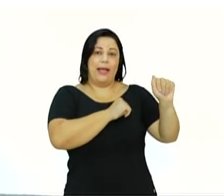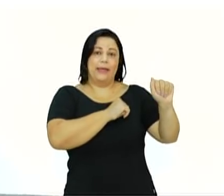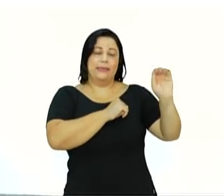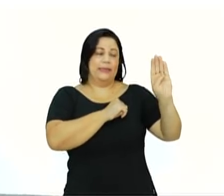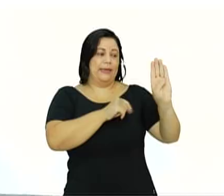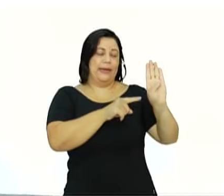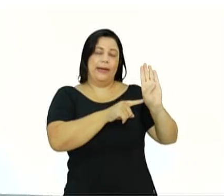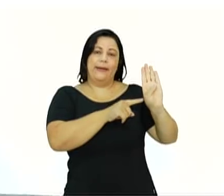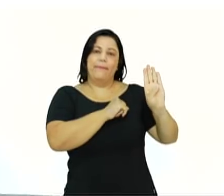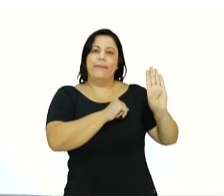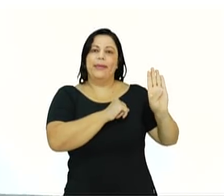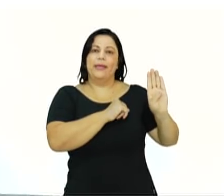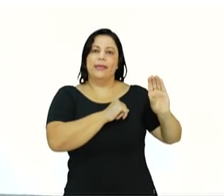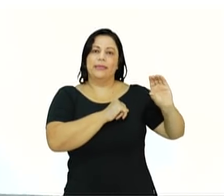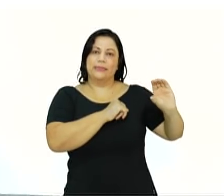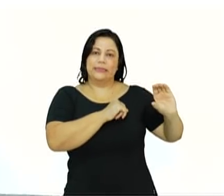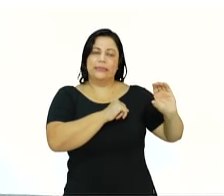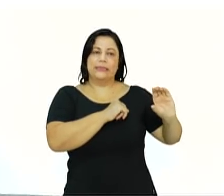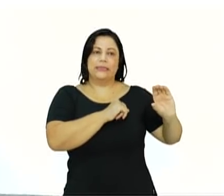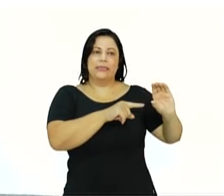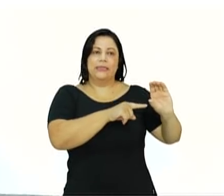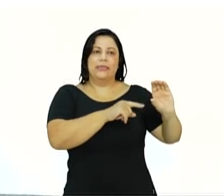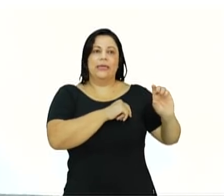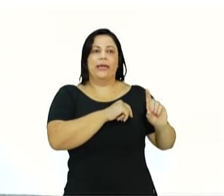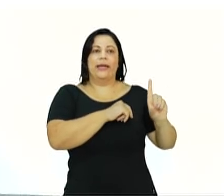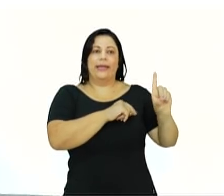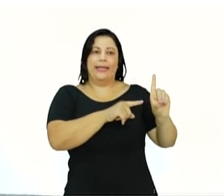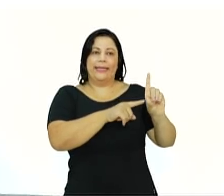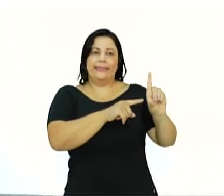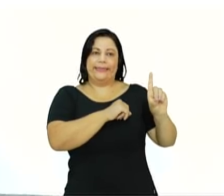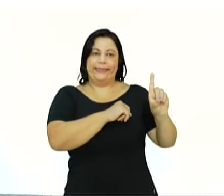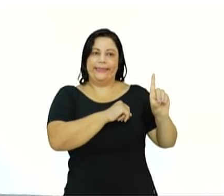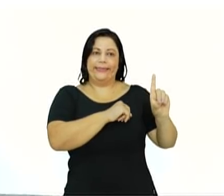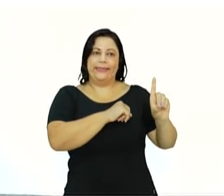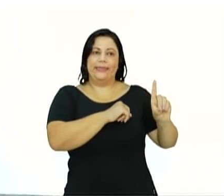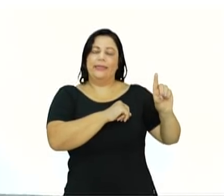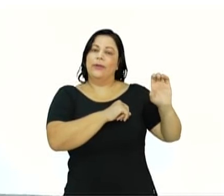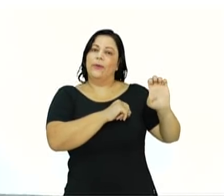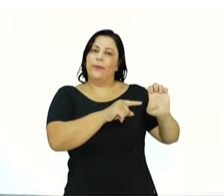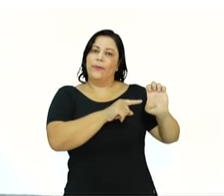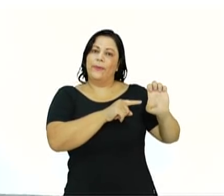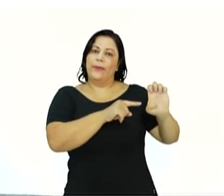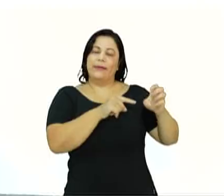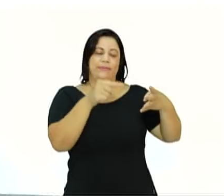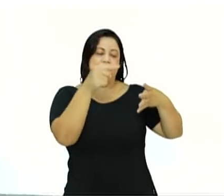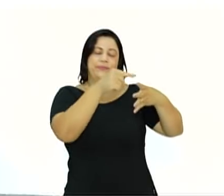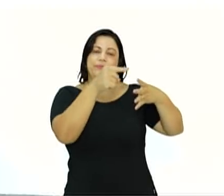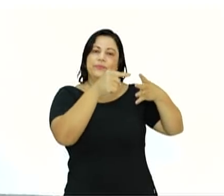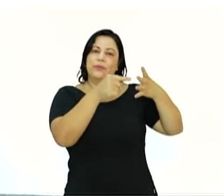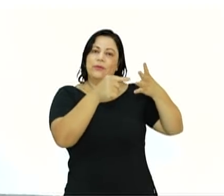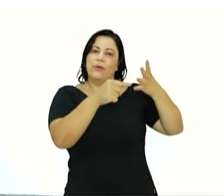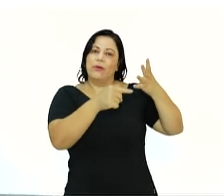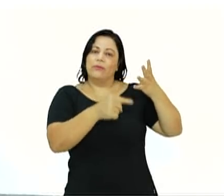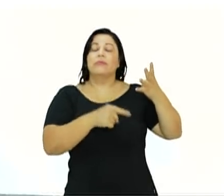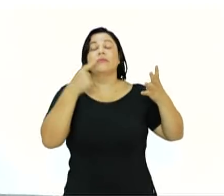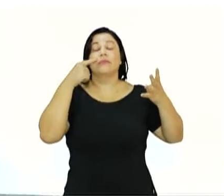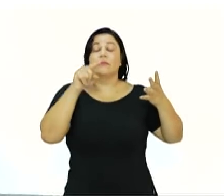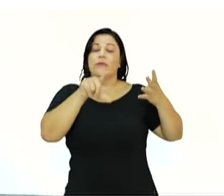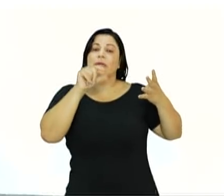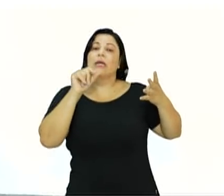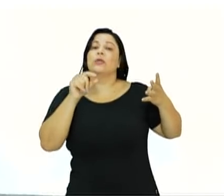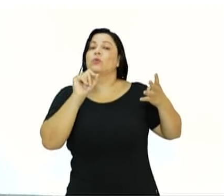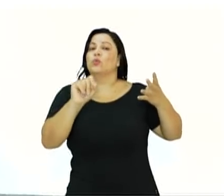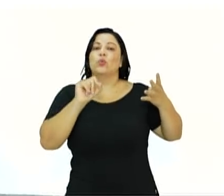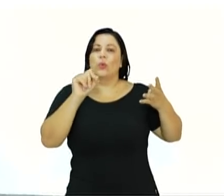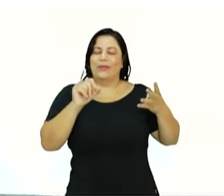Letra C, cartilagem fibrosa. Letra D, cartilagem delgada. Ou letra E, fibrocartilagem.